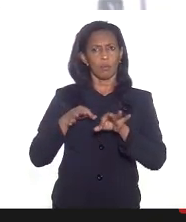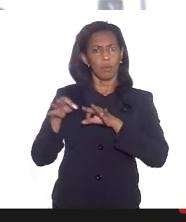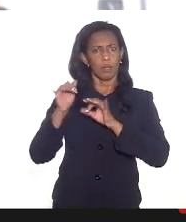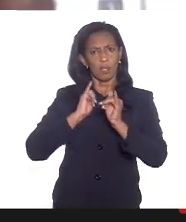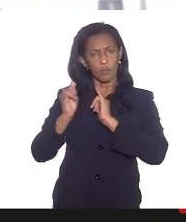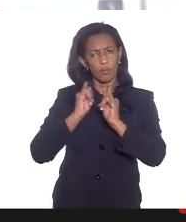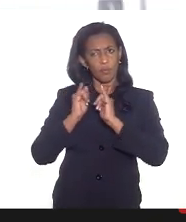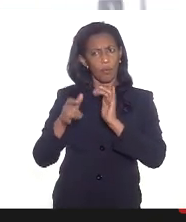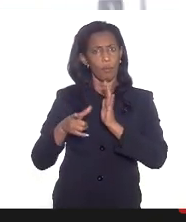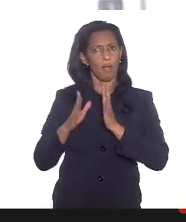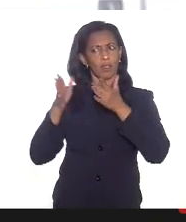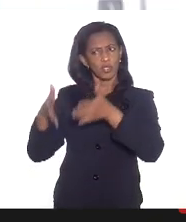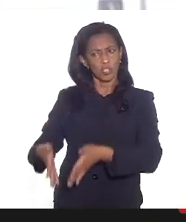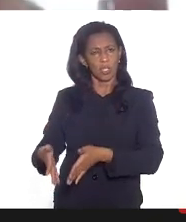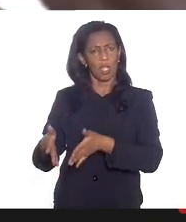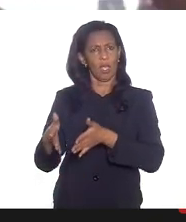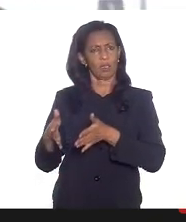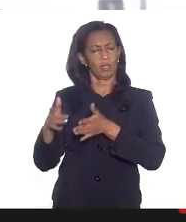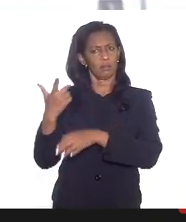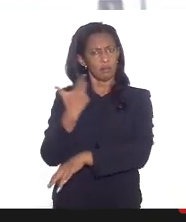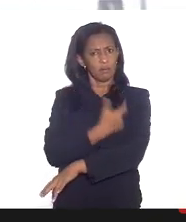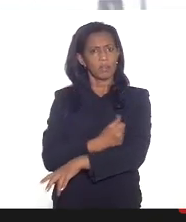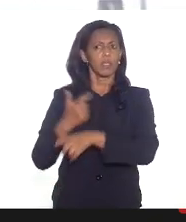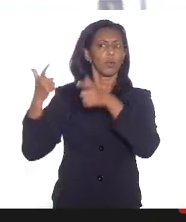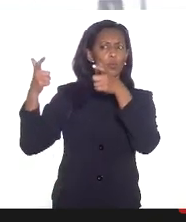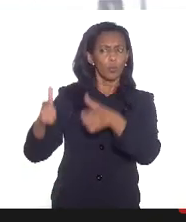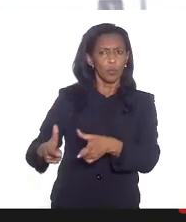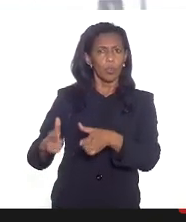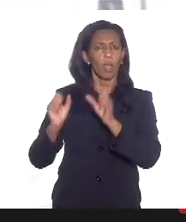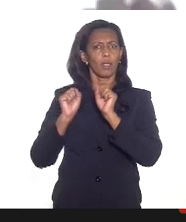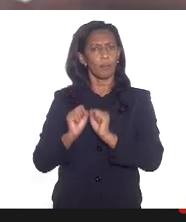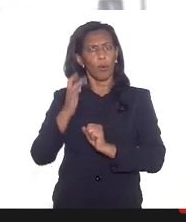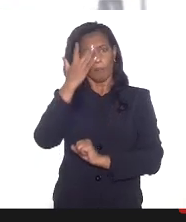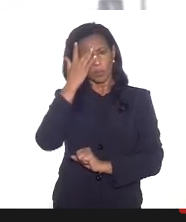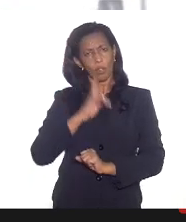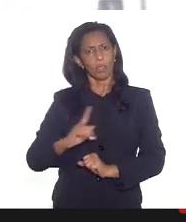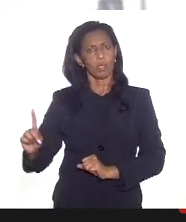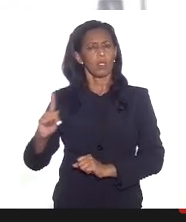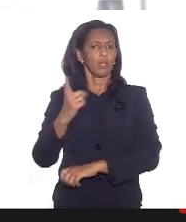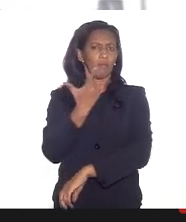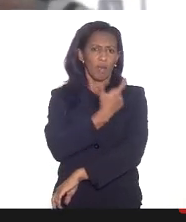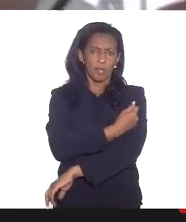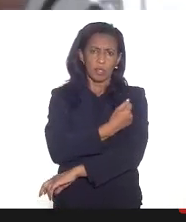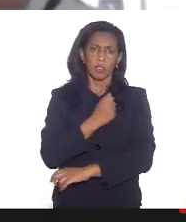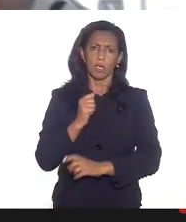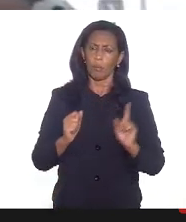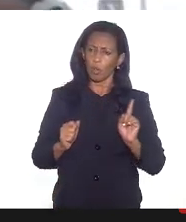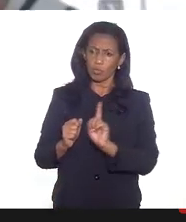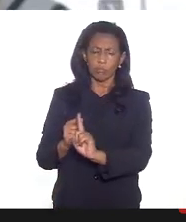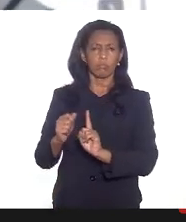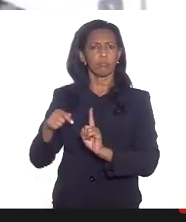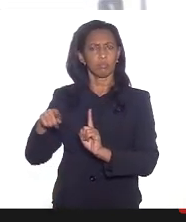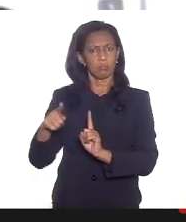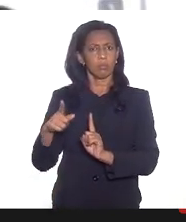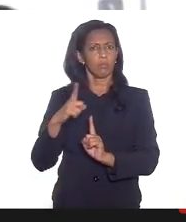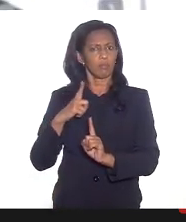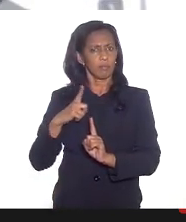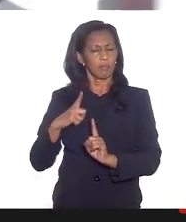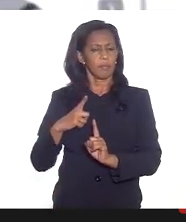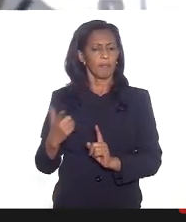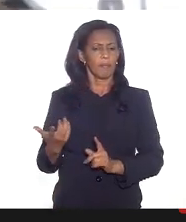noticiar a chegada da vacina Os vocais que podem essa gestantes as lactantes pode Direcionar para